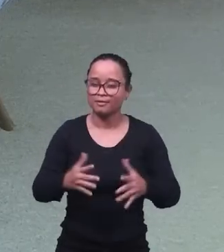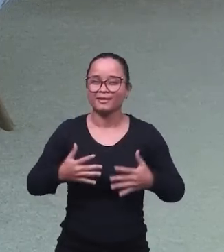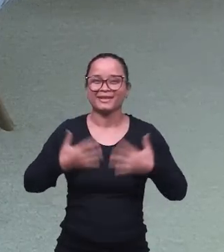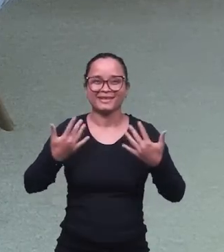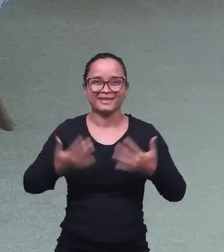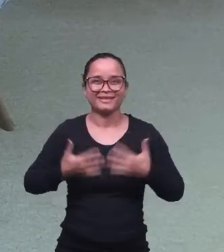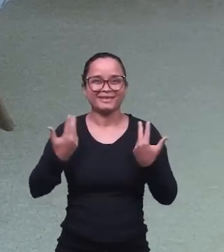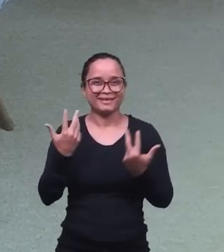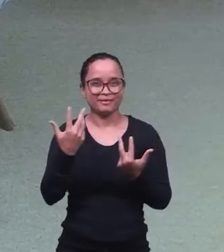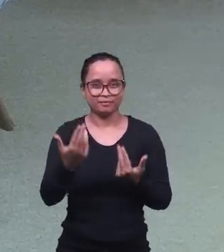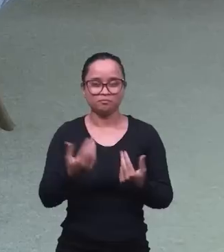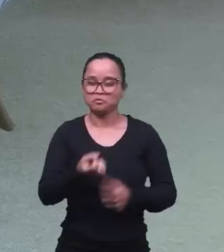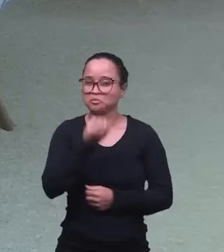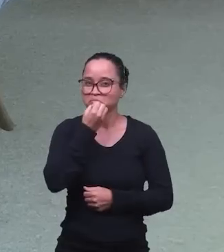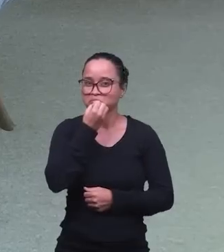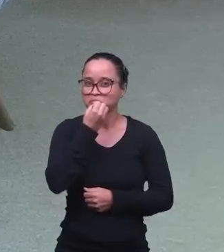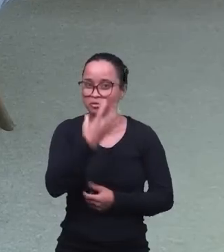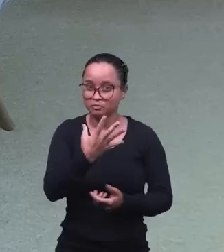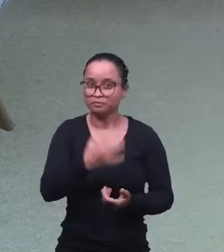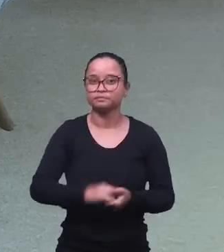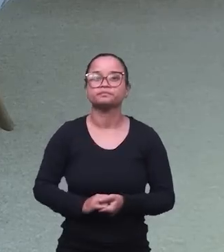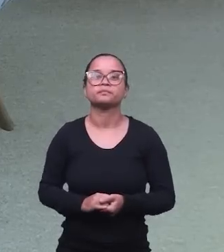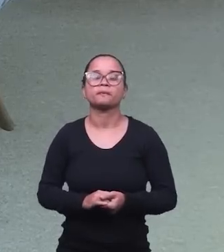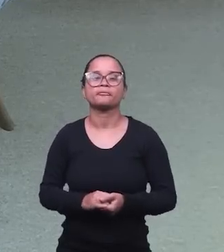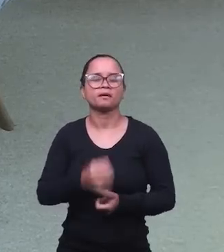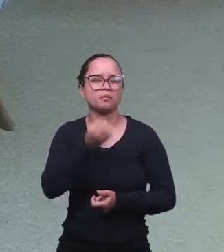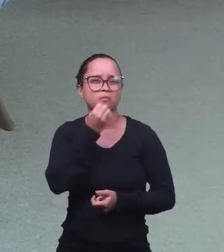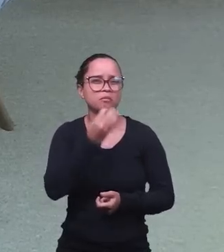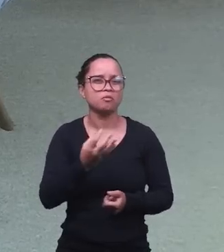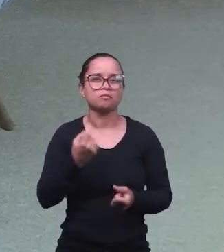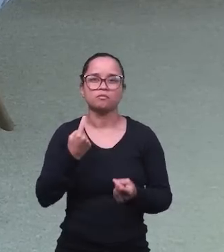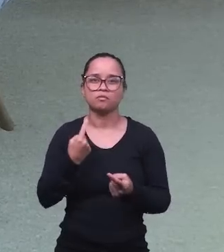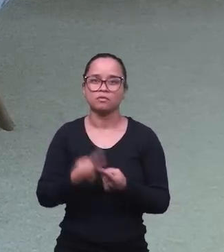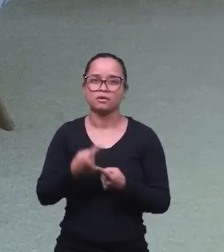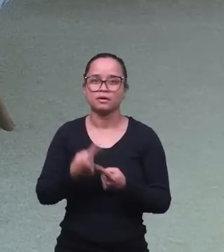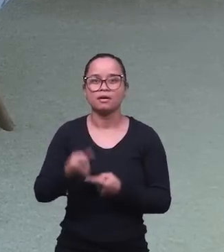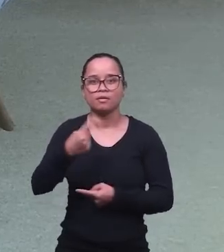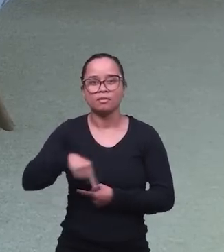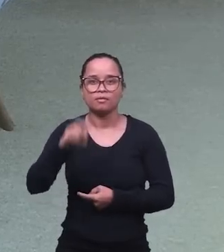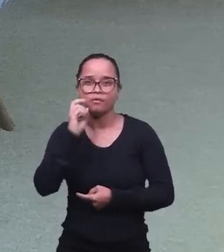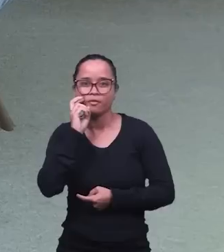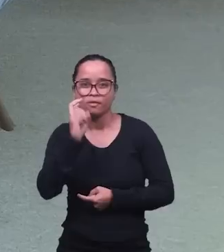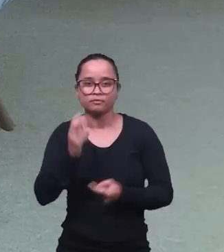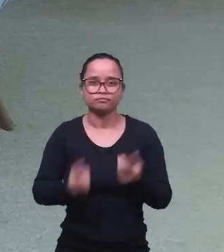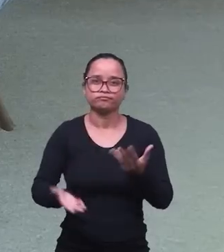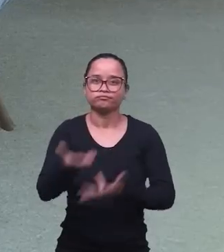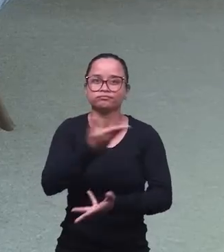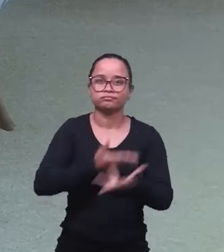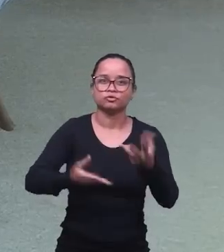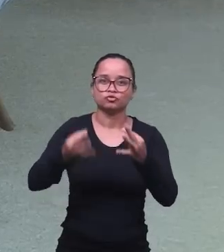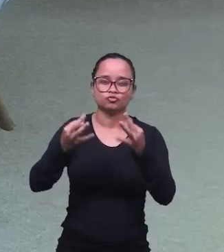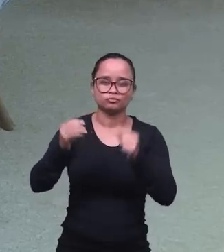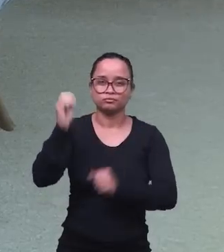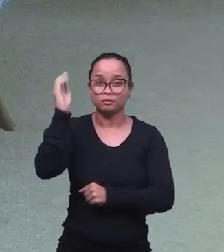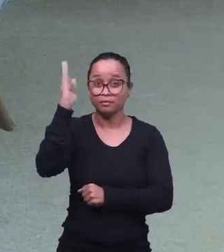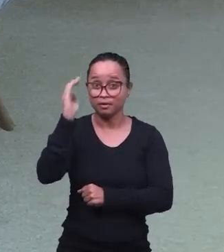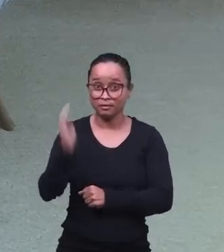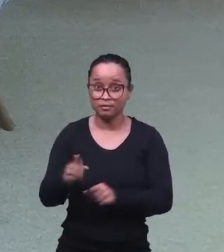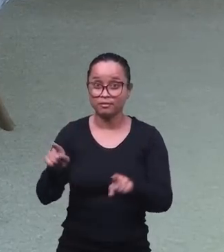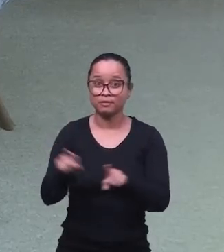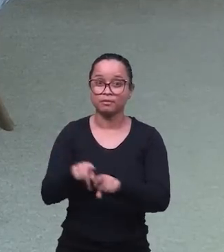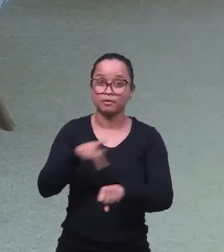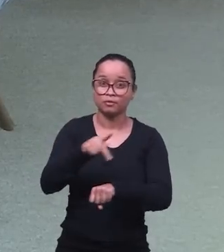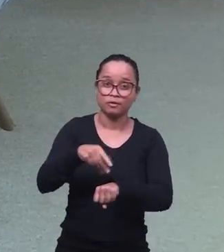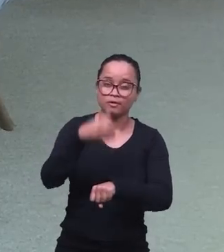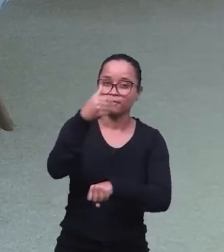dessa mesma alegria. É muito bom. Meu companheiro, é muito bom porque nós estamos vendo o envolvimento de todo o Brasil,